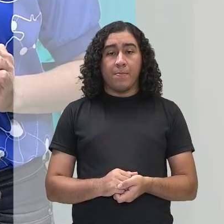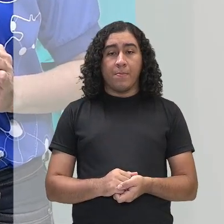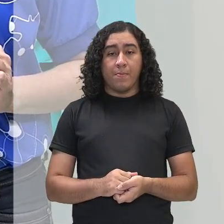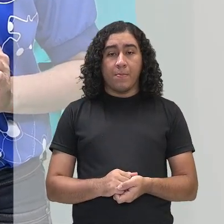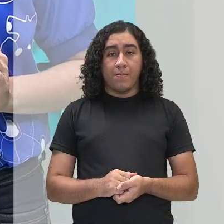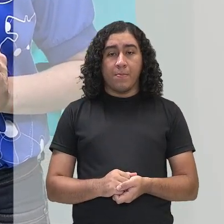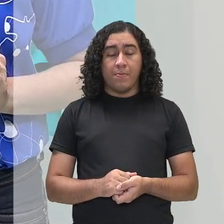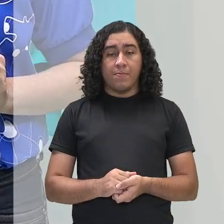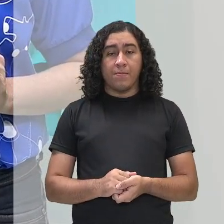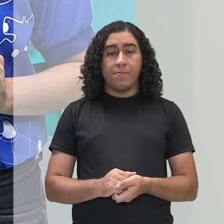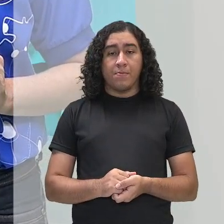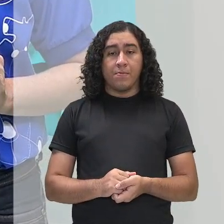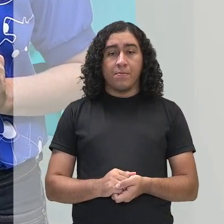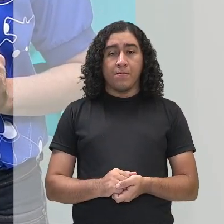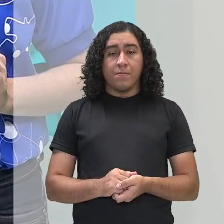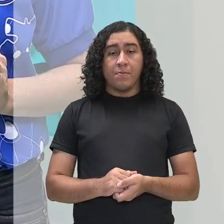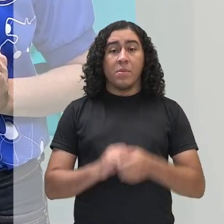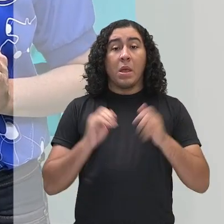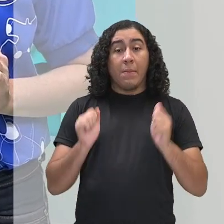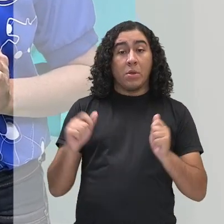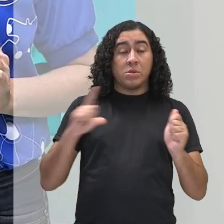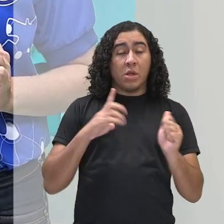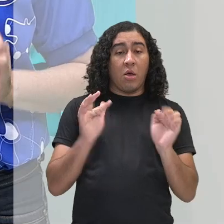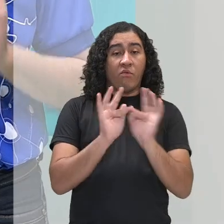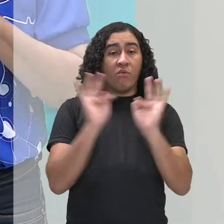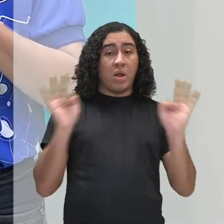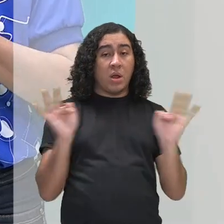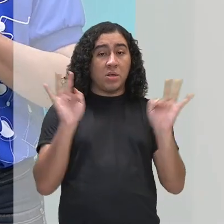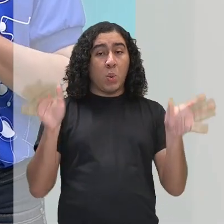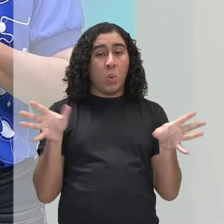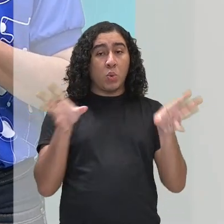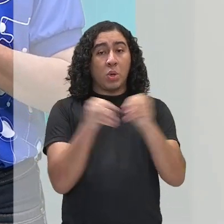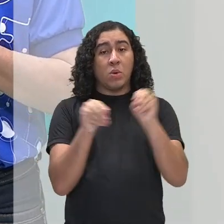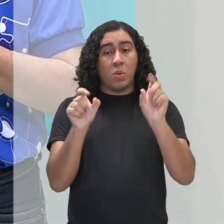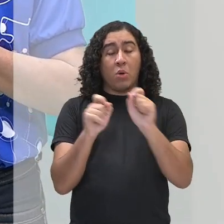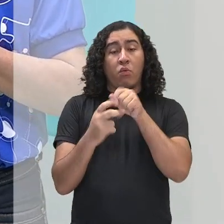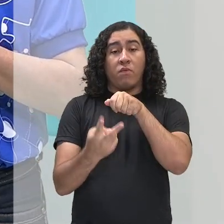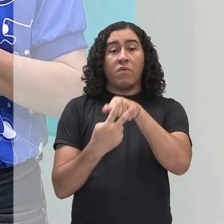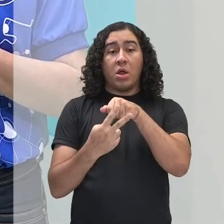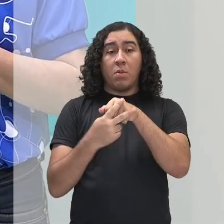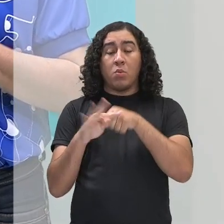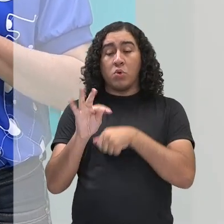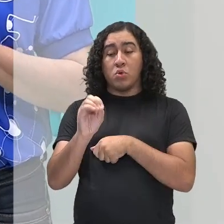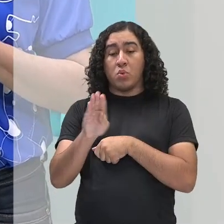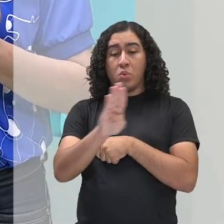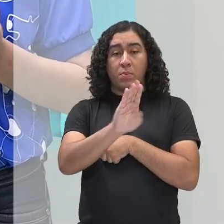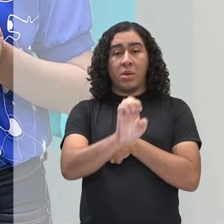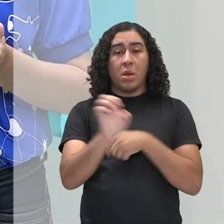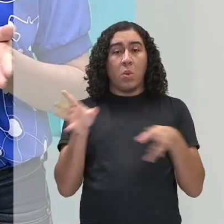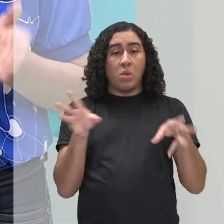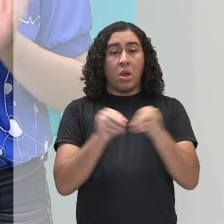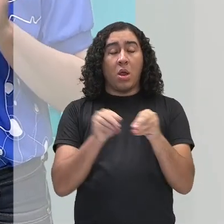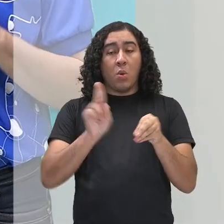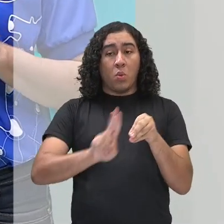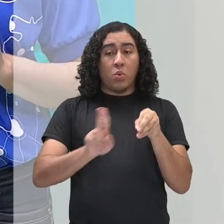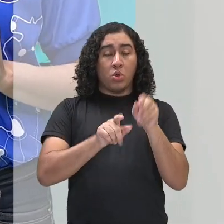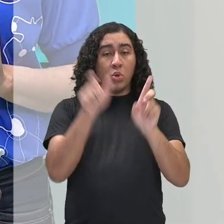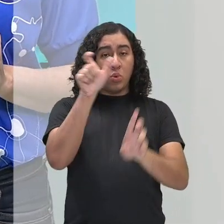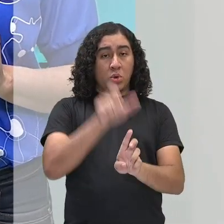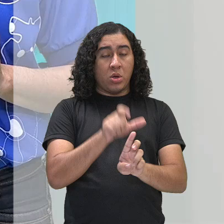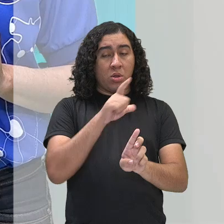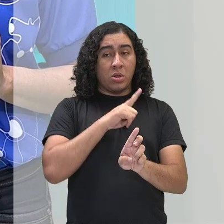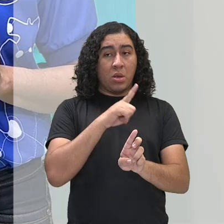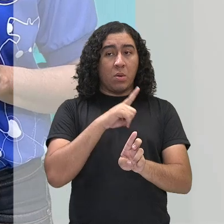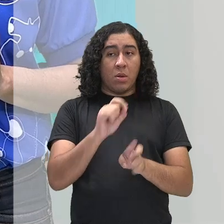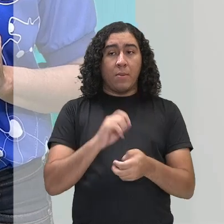Então, eu posso fazer desse jeitinho aqui, ó. Eu posso contrair o verbo to be, né, com o sujeito. Tiro lá